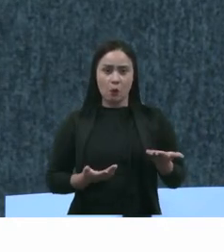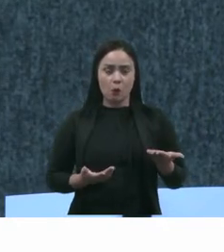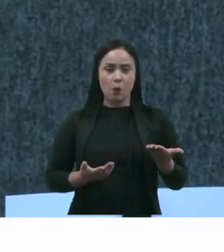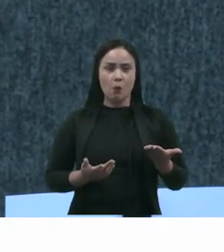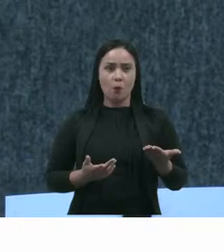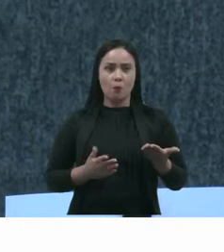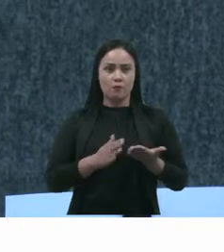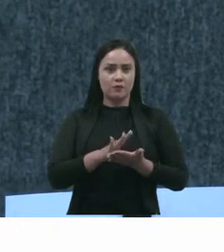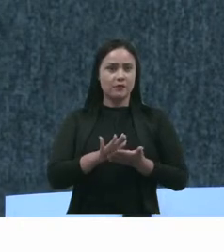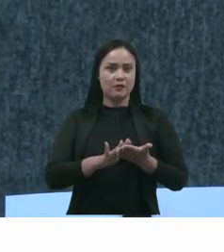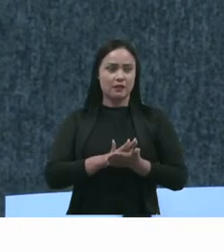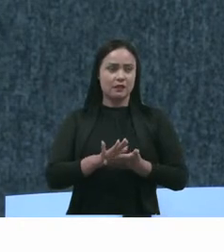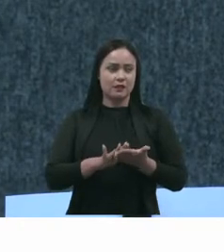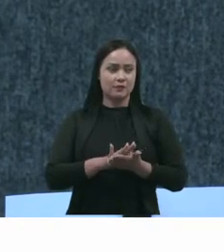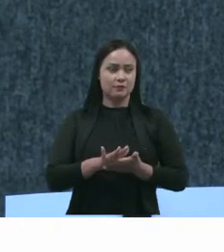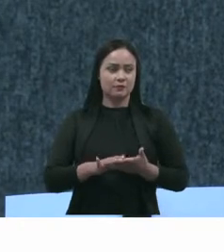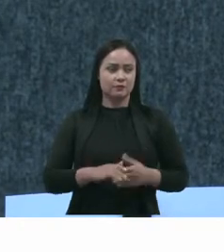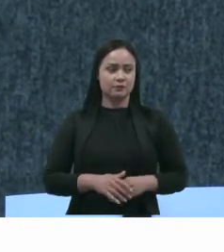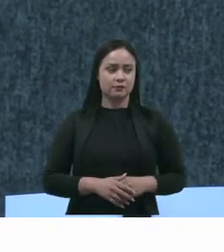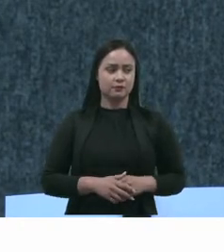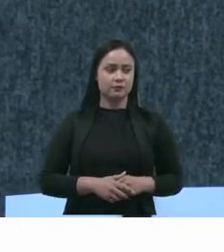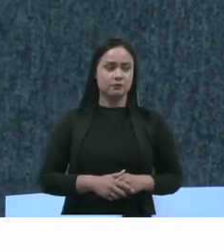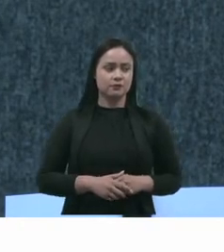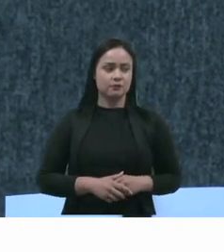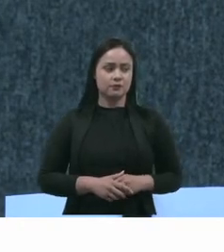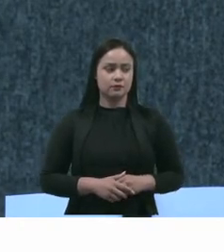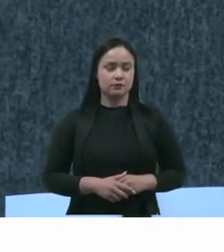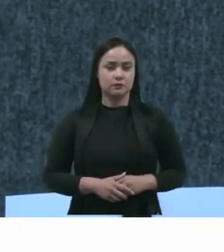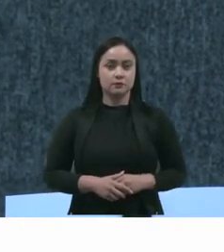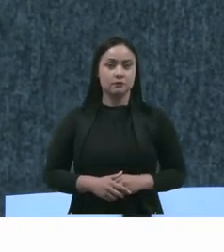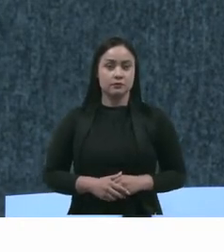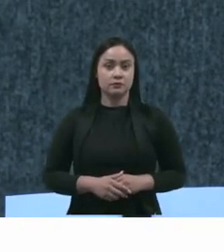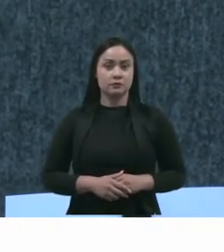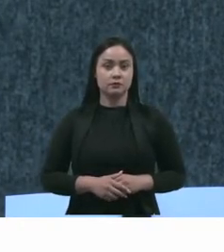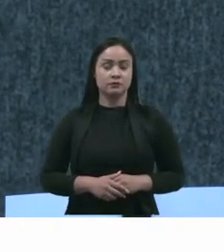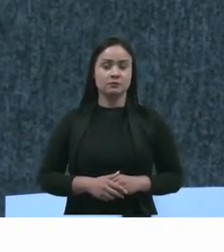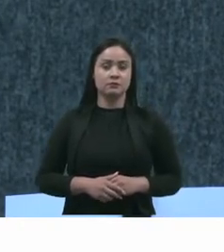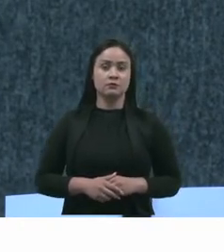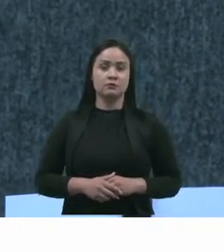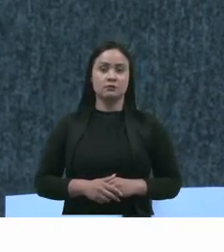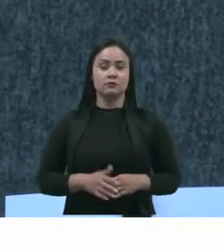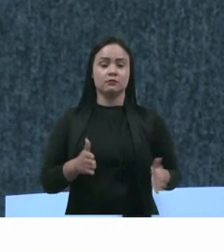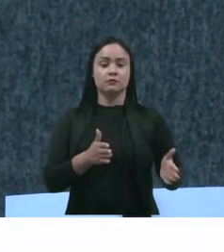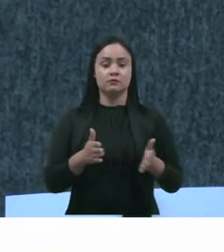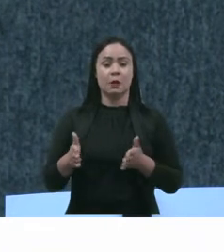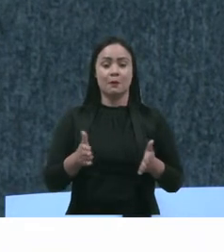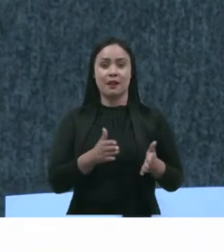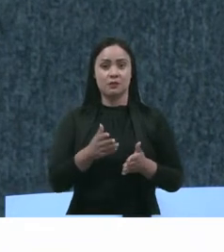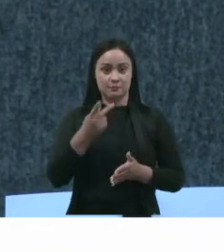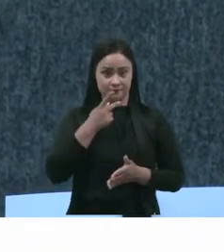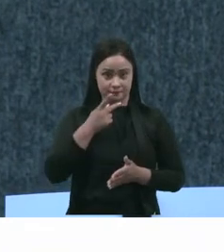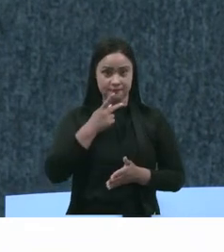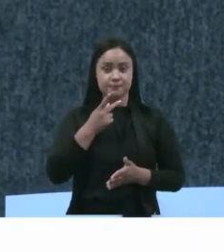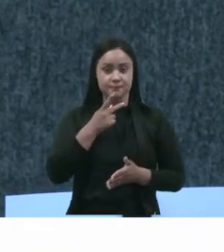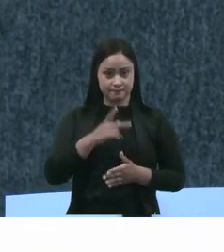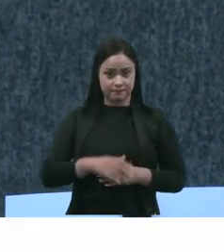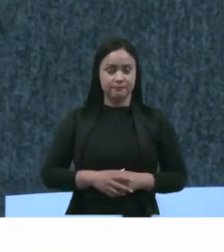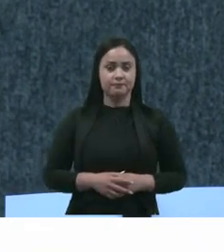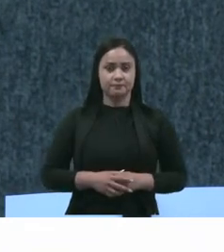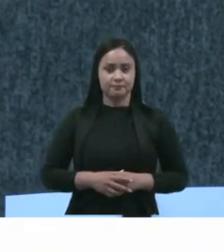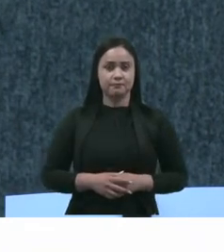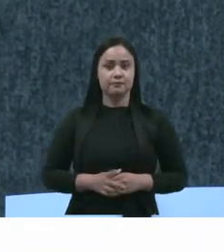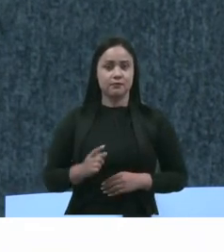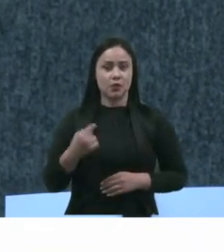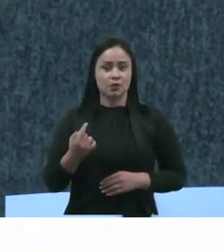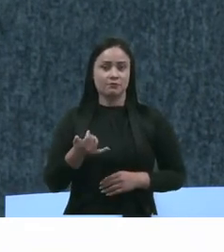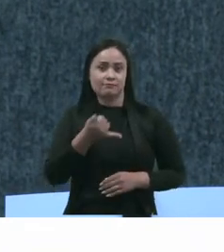Nada impede que haja uma prevalência de votos no sentido da prescrição, e aí, embora, para